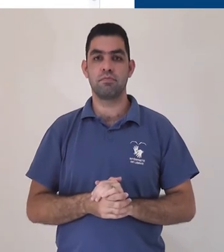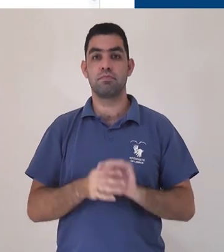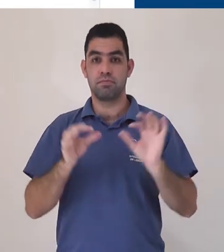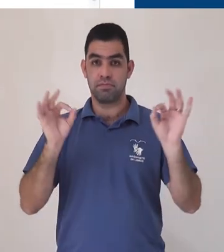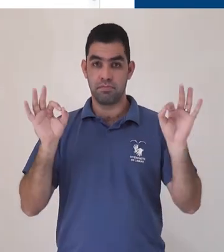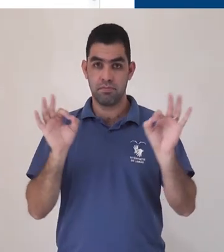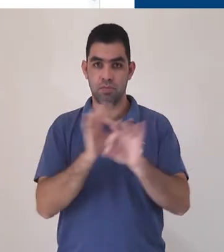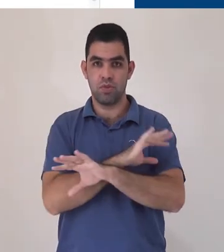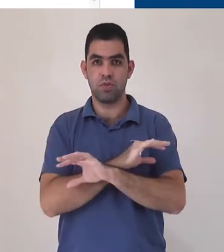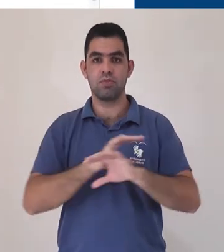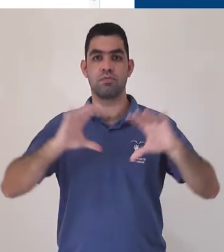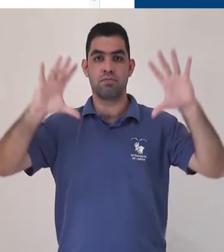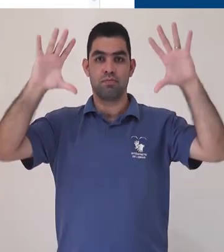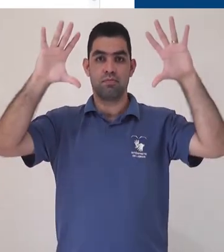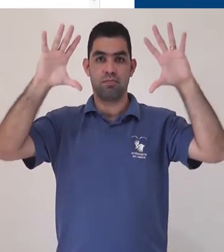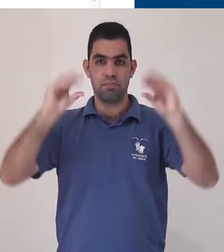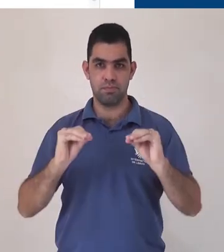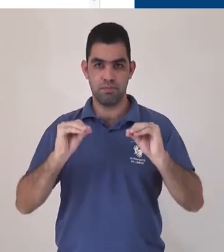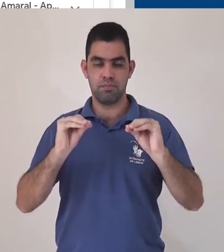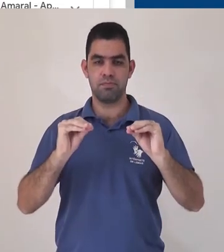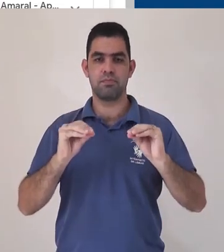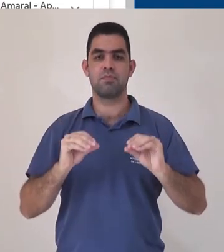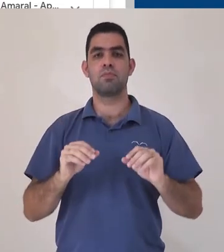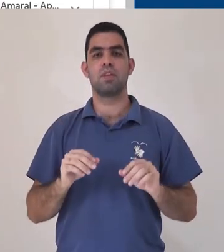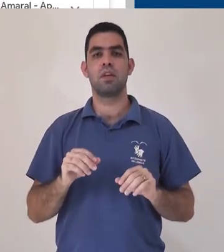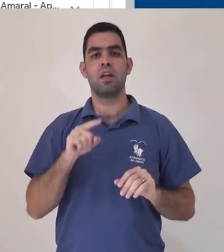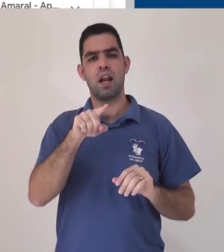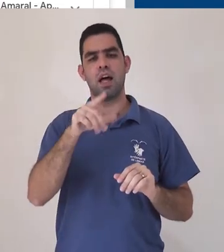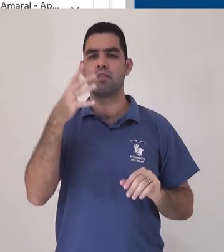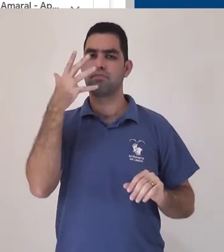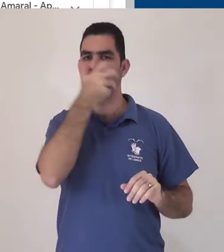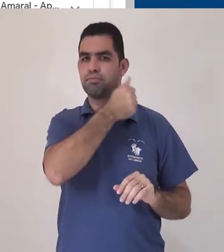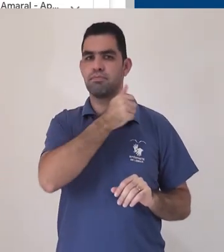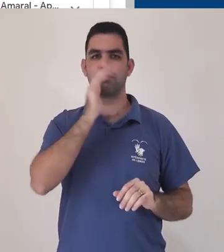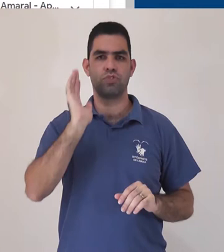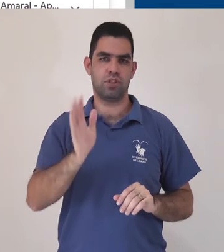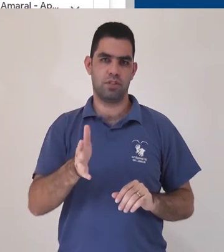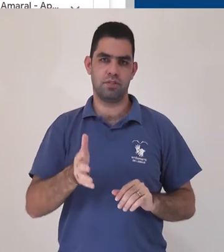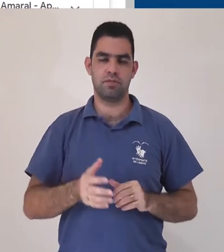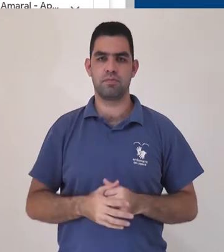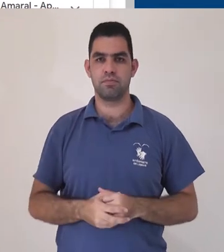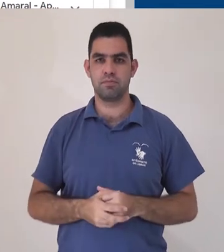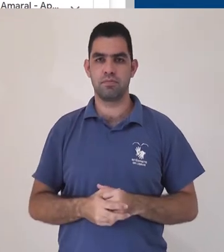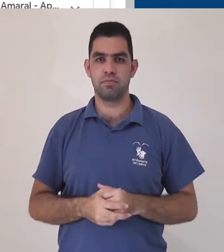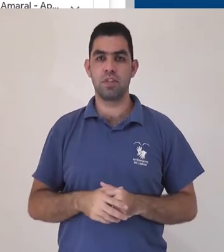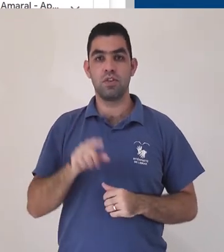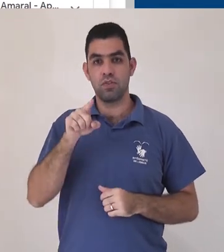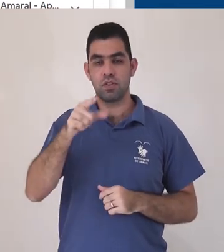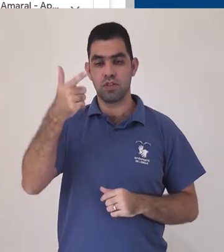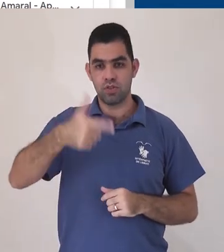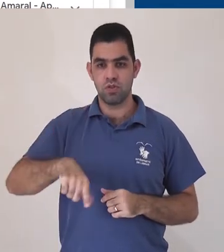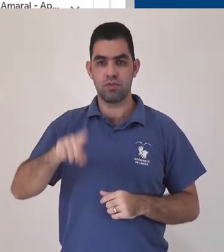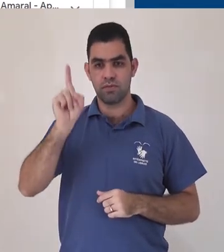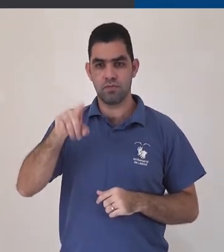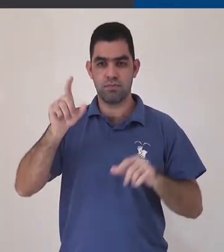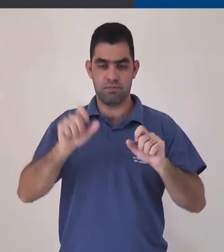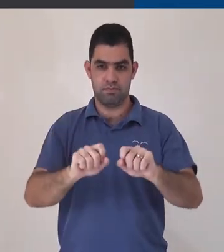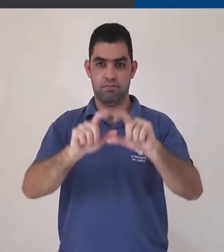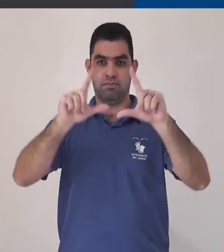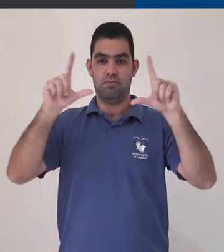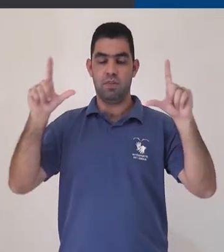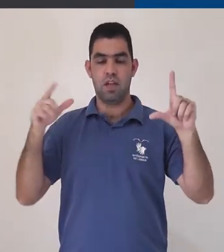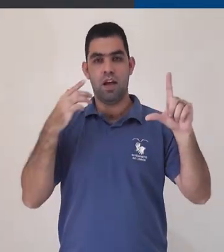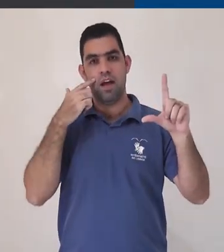e depois que terminar Pode fechar a aba do documento pois ela Continuará salva se você clicar novamente